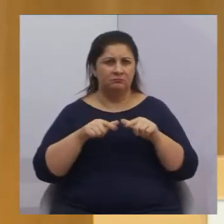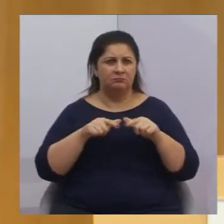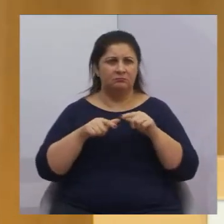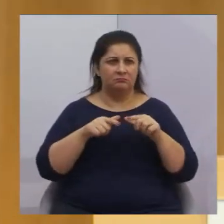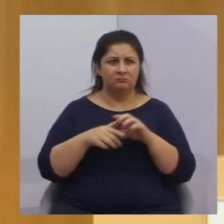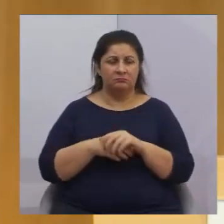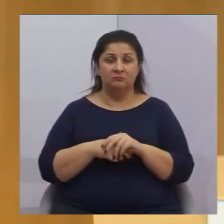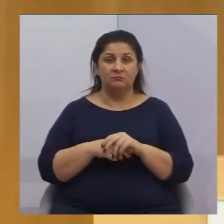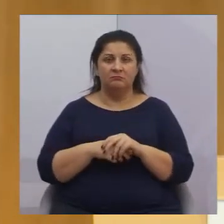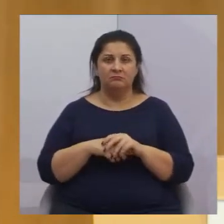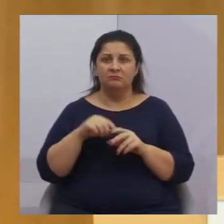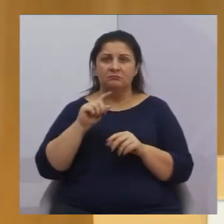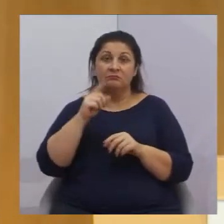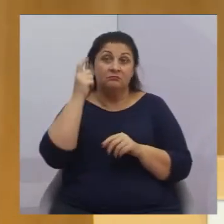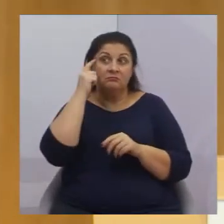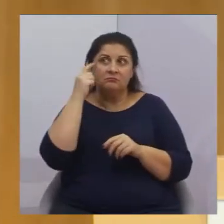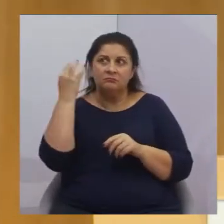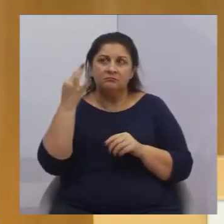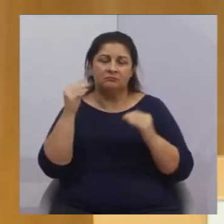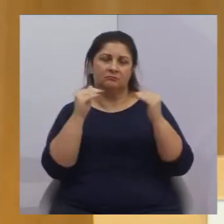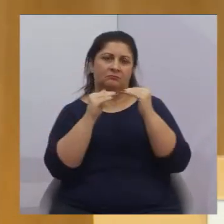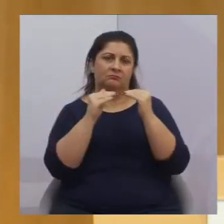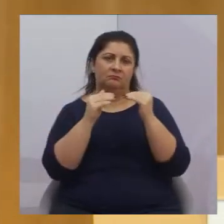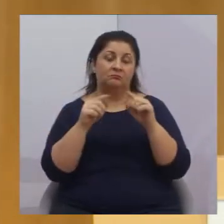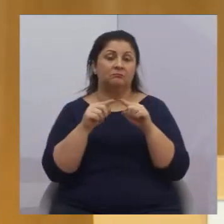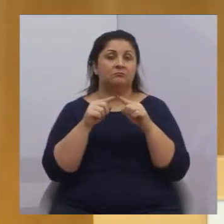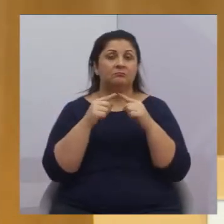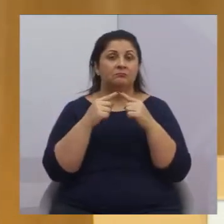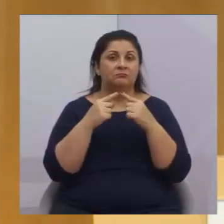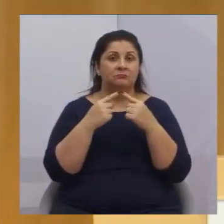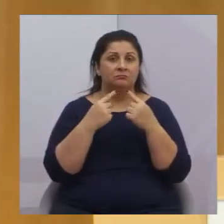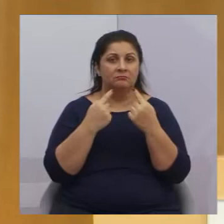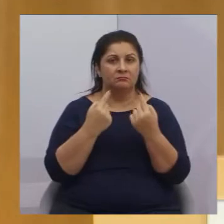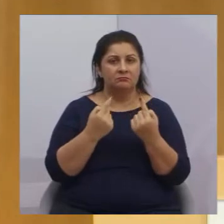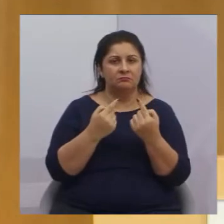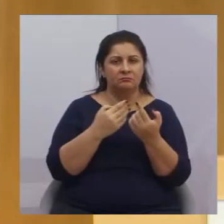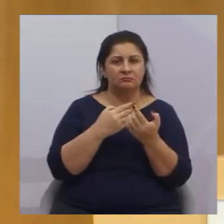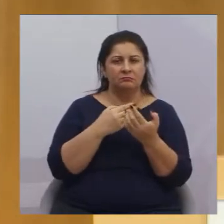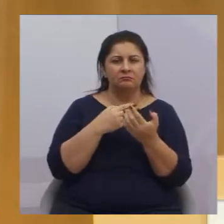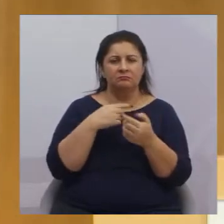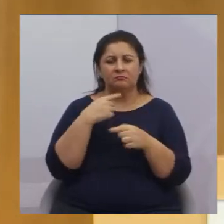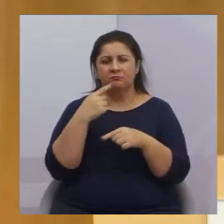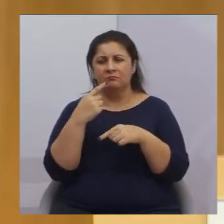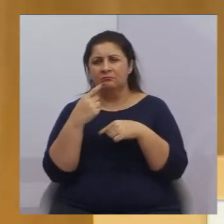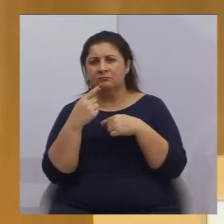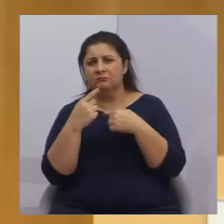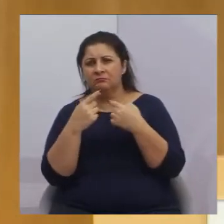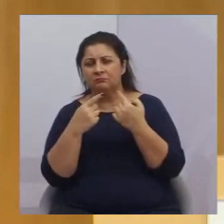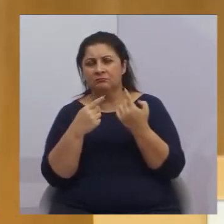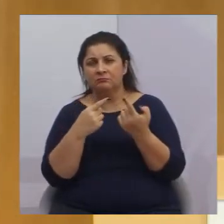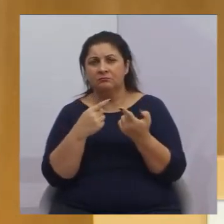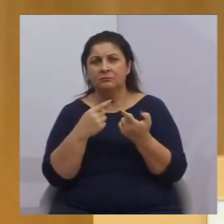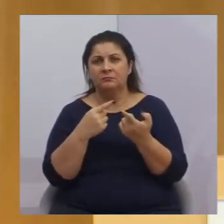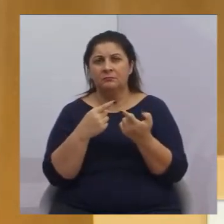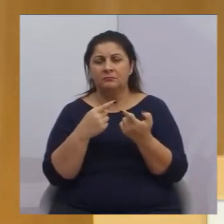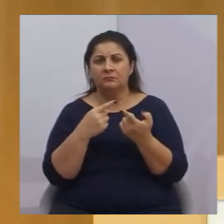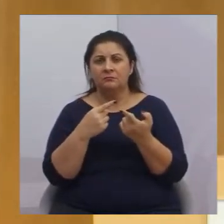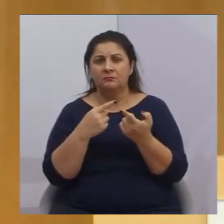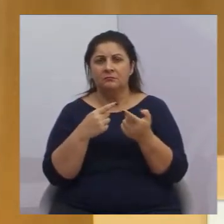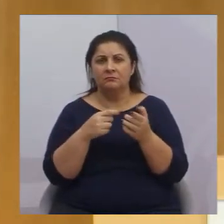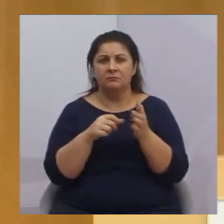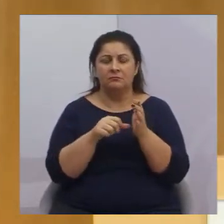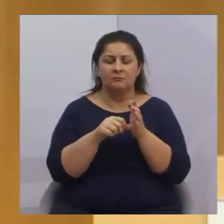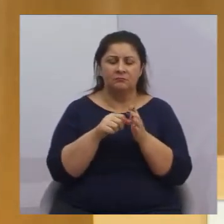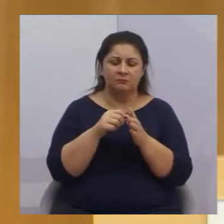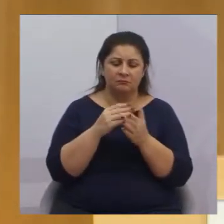mais. Ela não associa, né? Mas, quando ela vai percebendo, vai começando a chegar num primeiro estágio